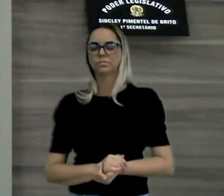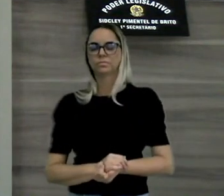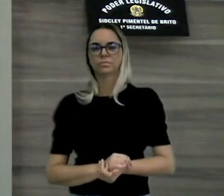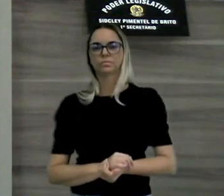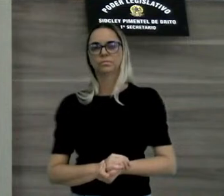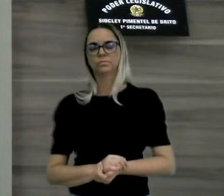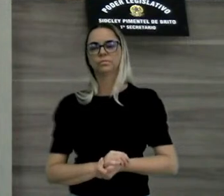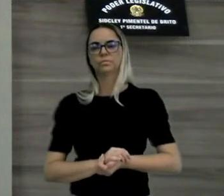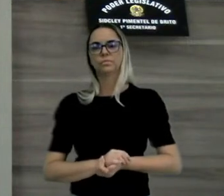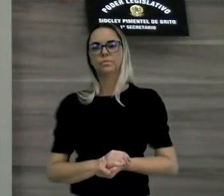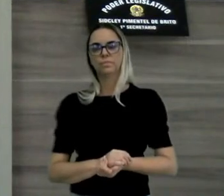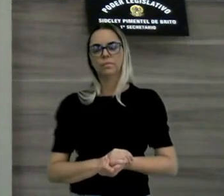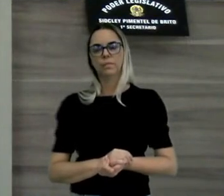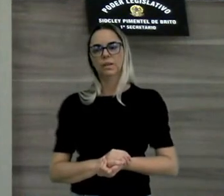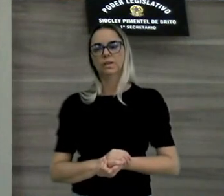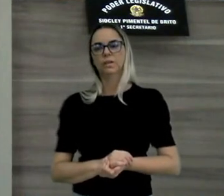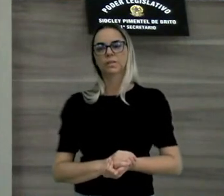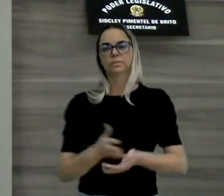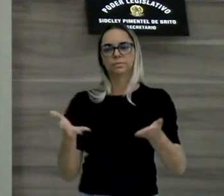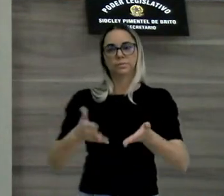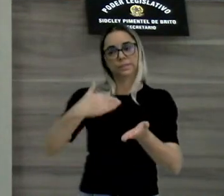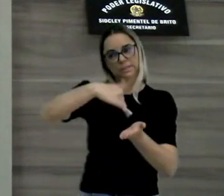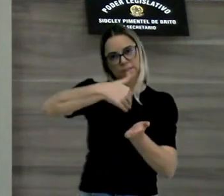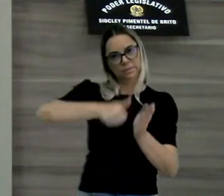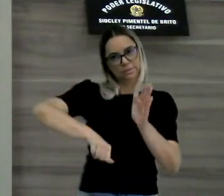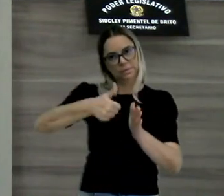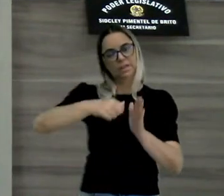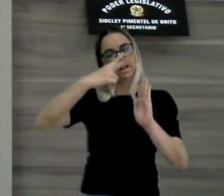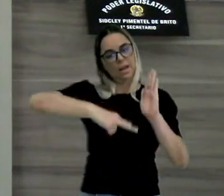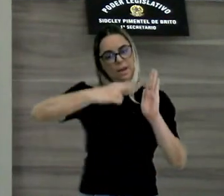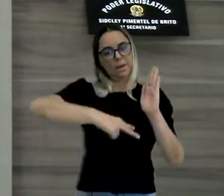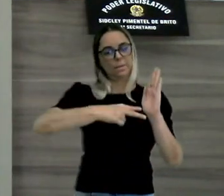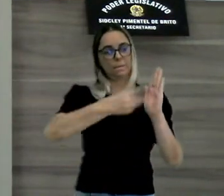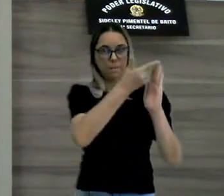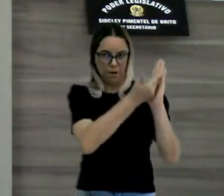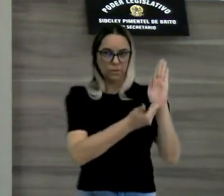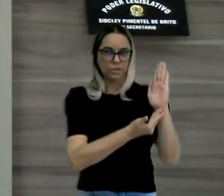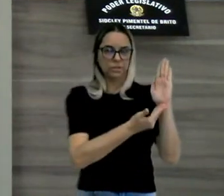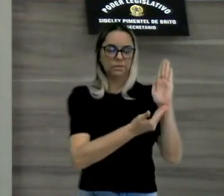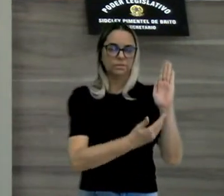unanimidade passo ao primeiro secretário fazer a leitura da